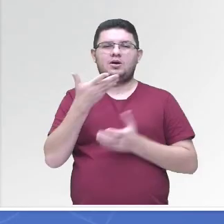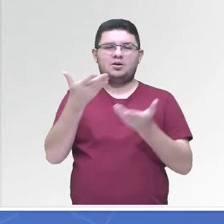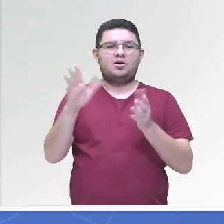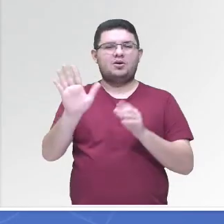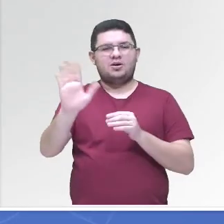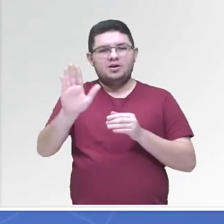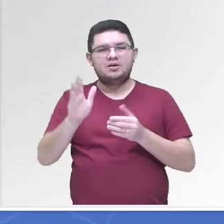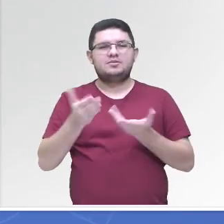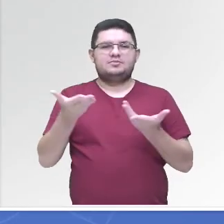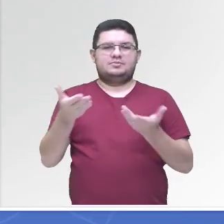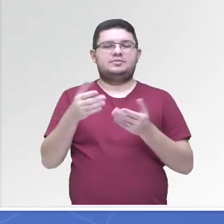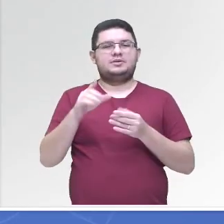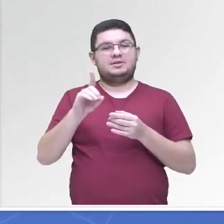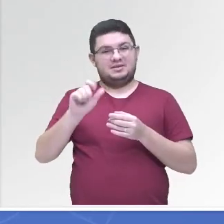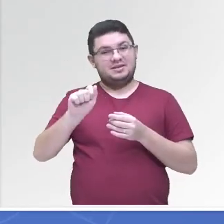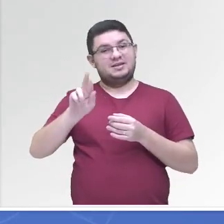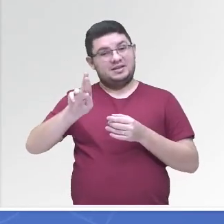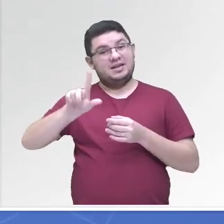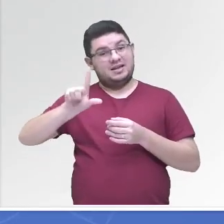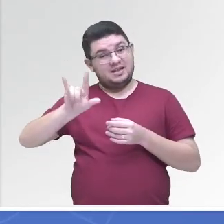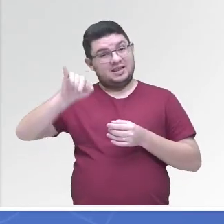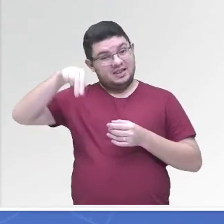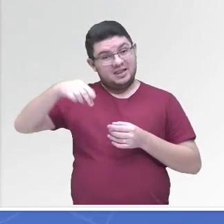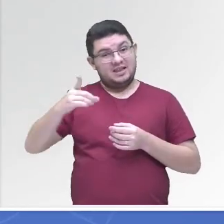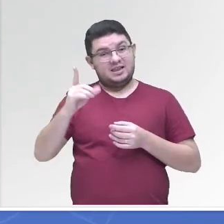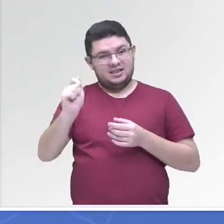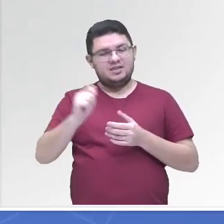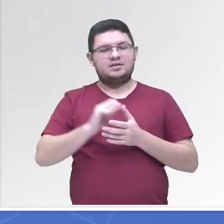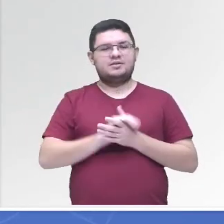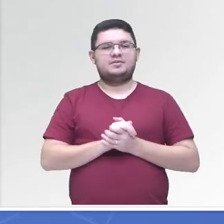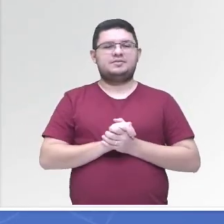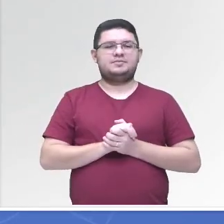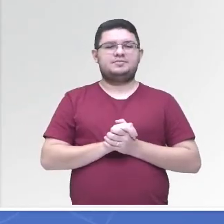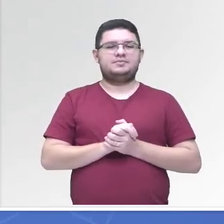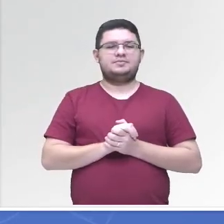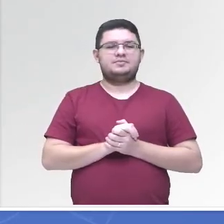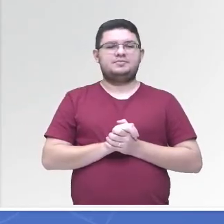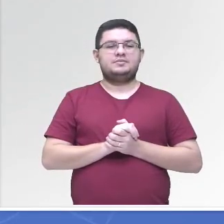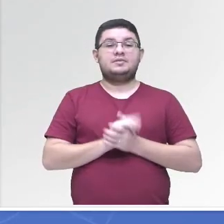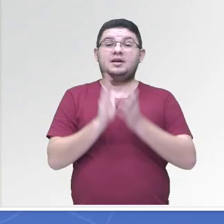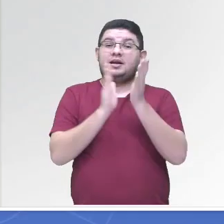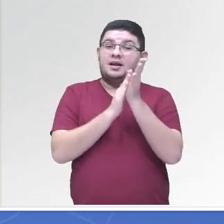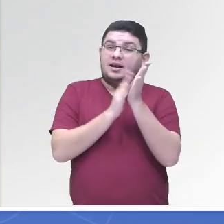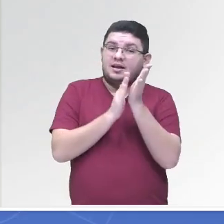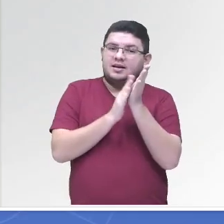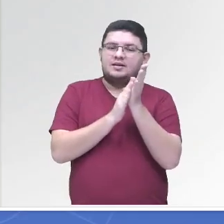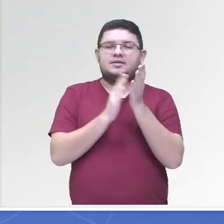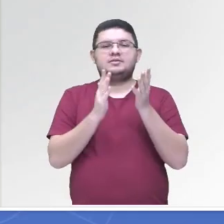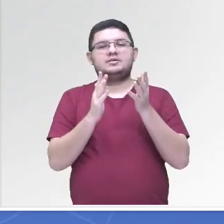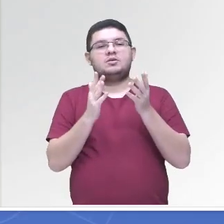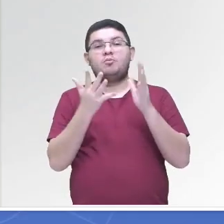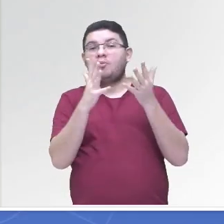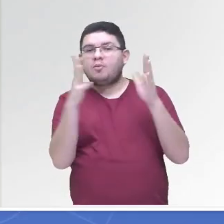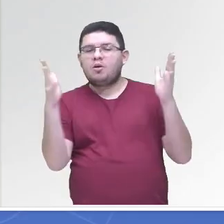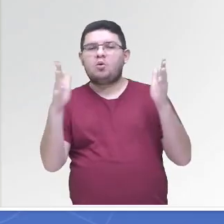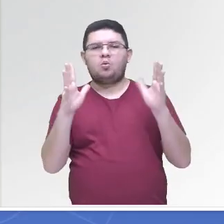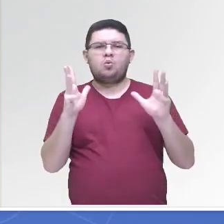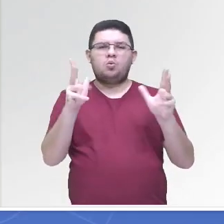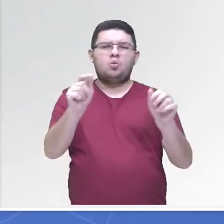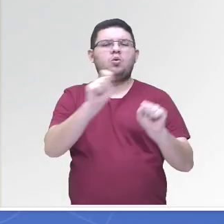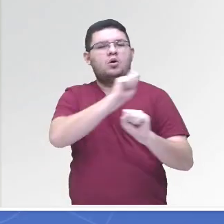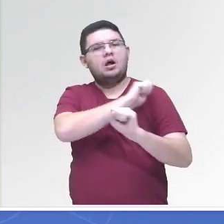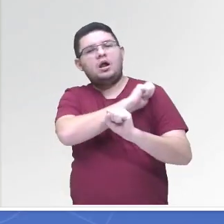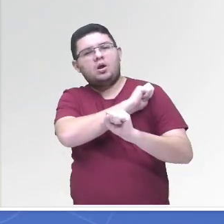aí a Darlinda, né? Quem mais? Parabéns, dando parabéns para todos que estão respondendo aí